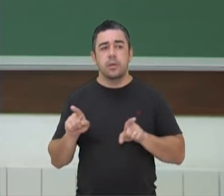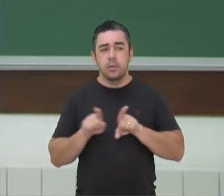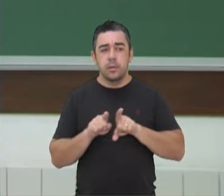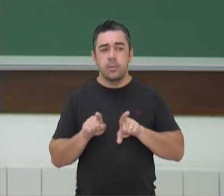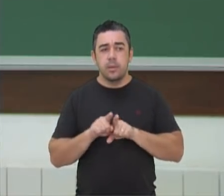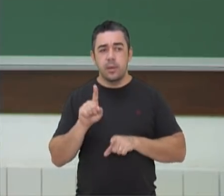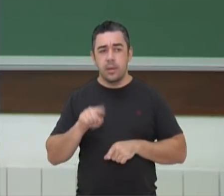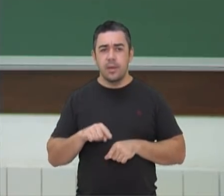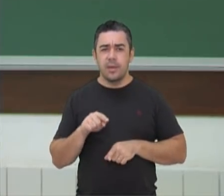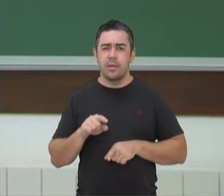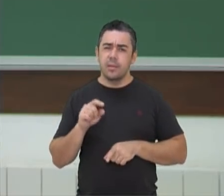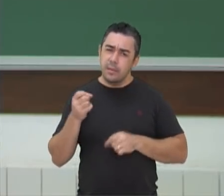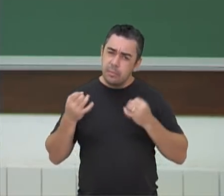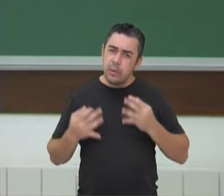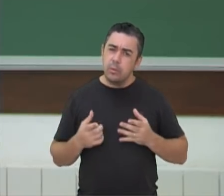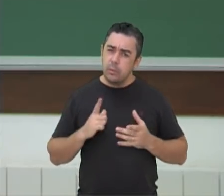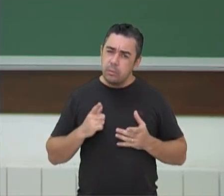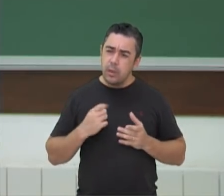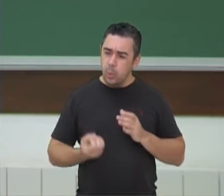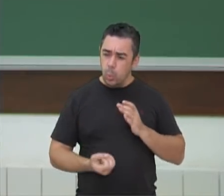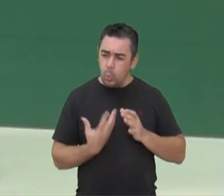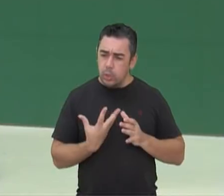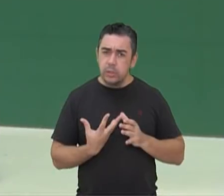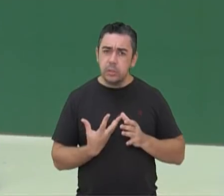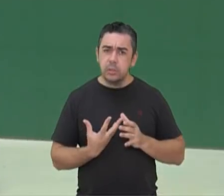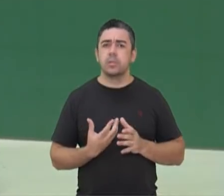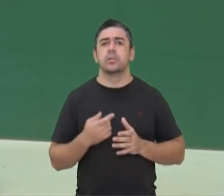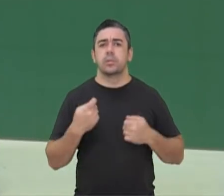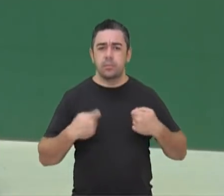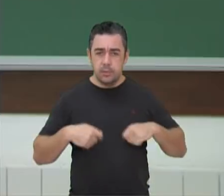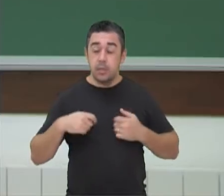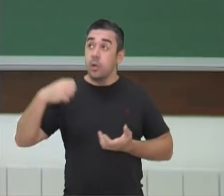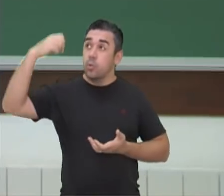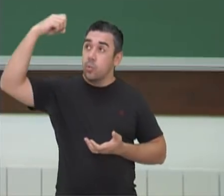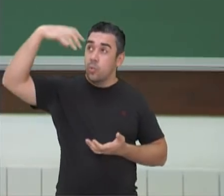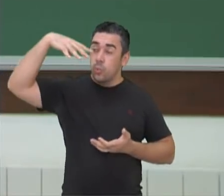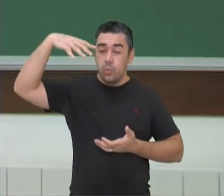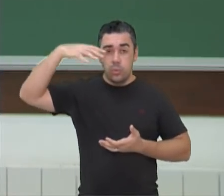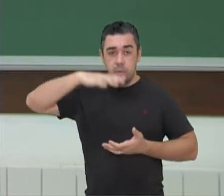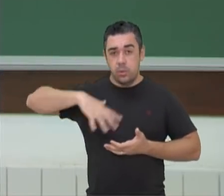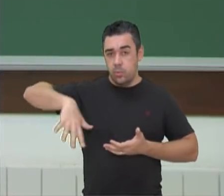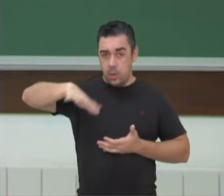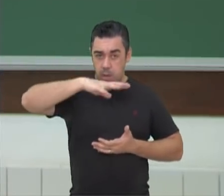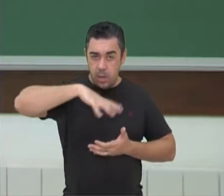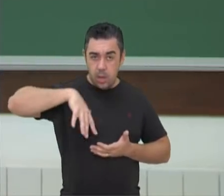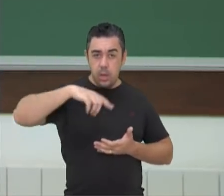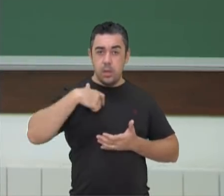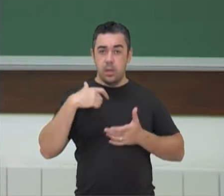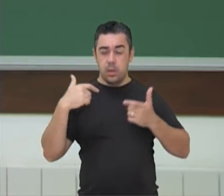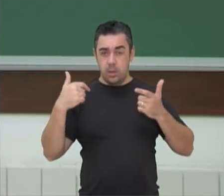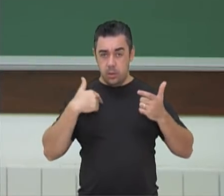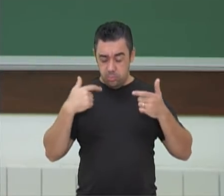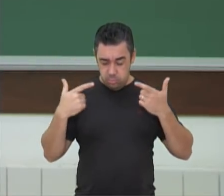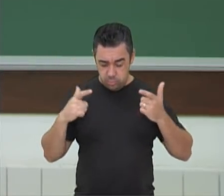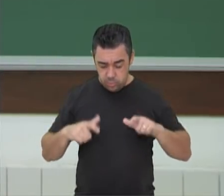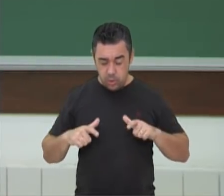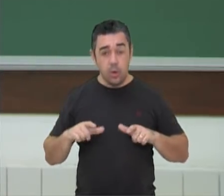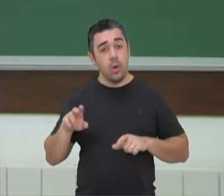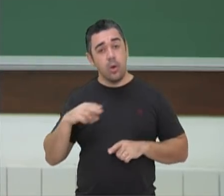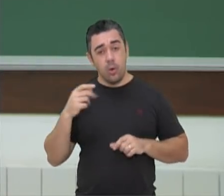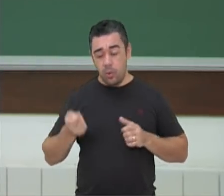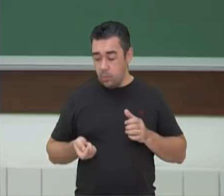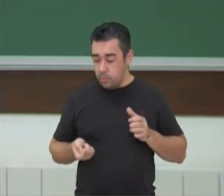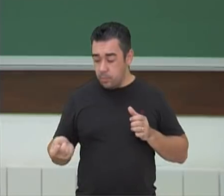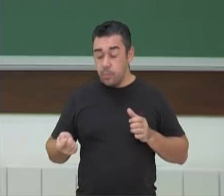microscópio. Fabiana, você falou que ele trabalha com luminosidade, né? Ele precisa da luz do ambiente que eu me encontre ou eu ligo ele